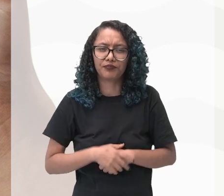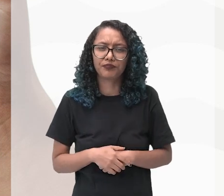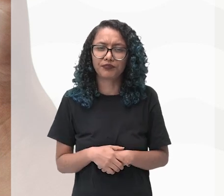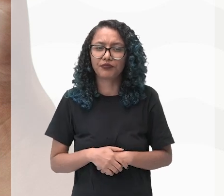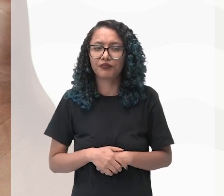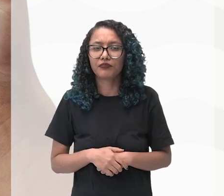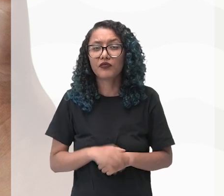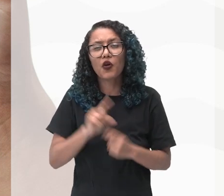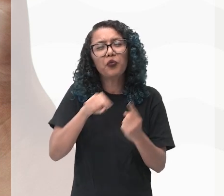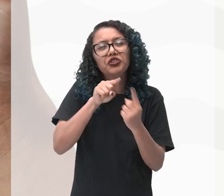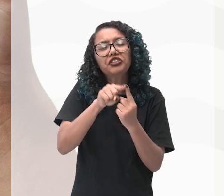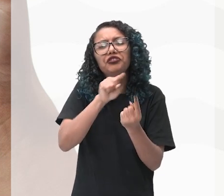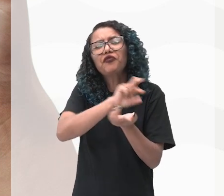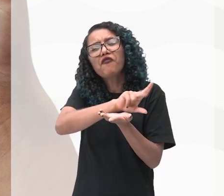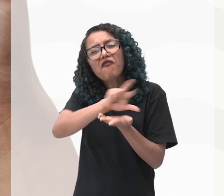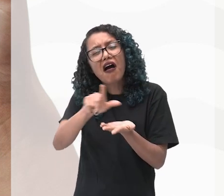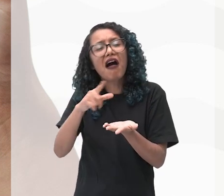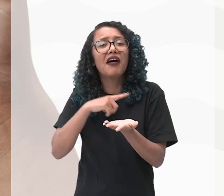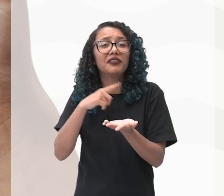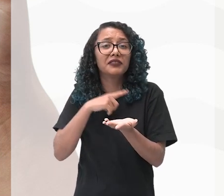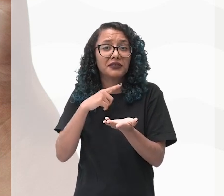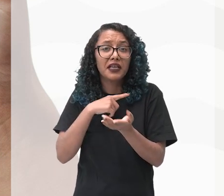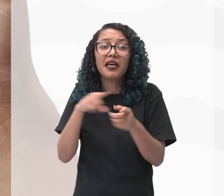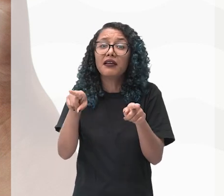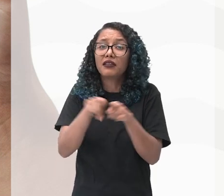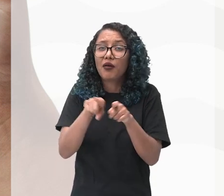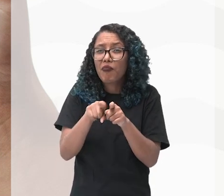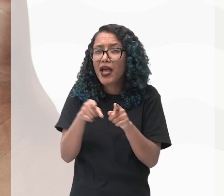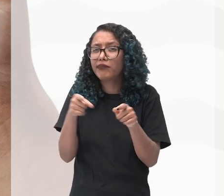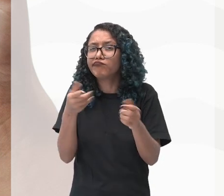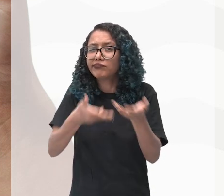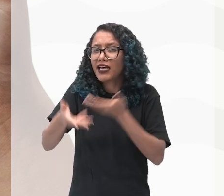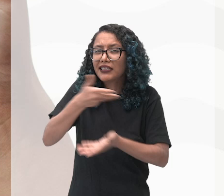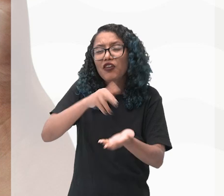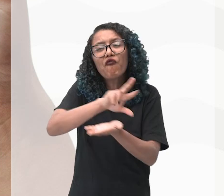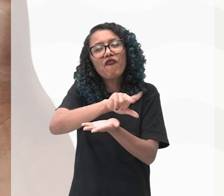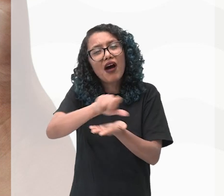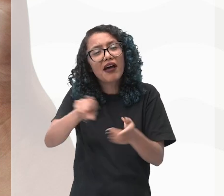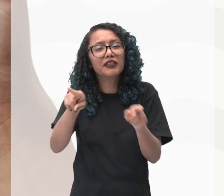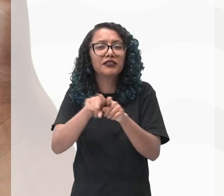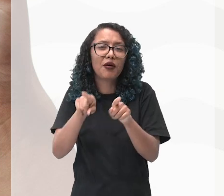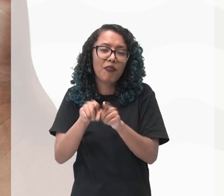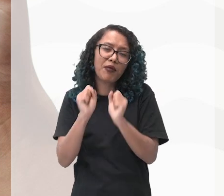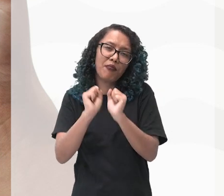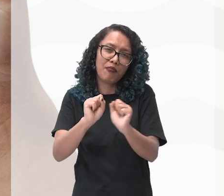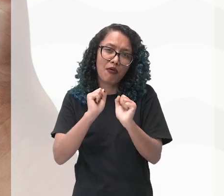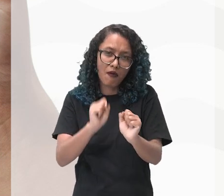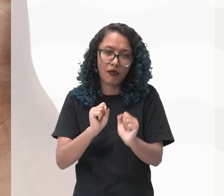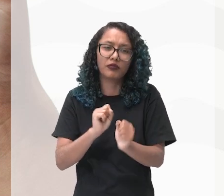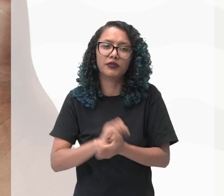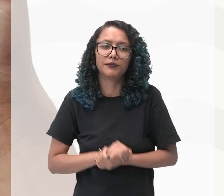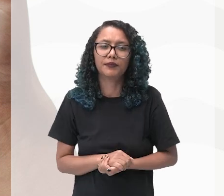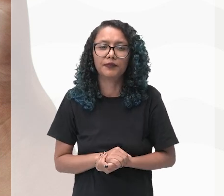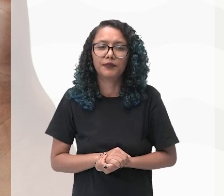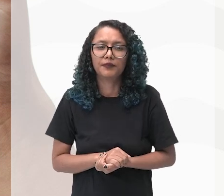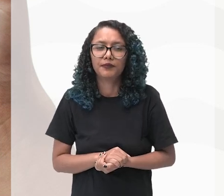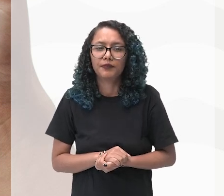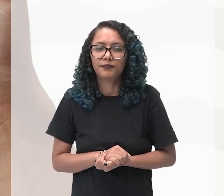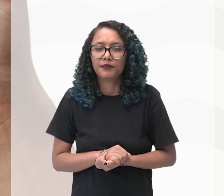de funcionalidades e tipos de interação. Elas vão permitir que